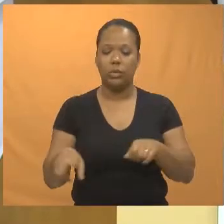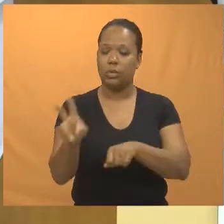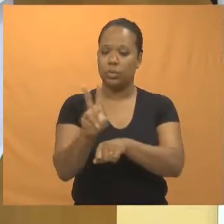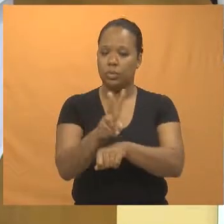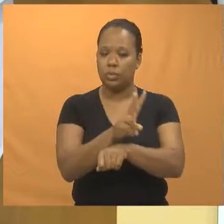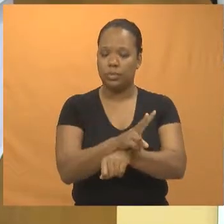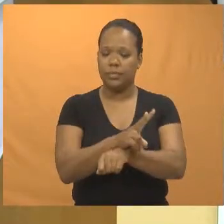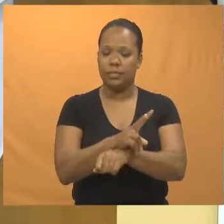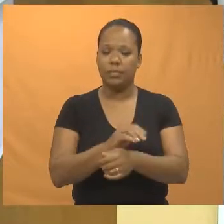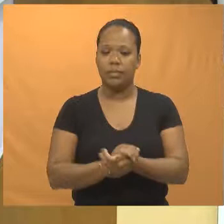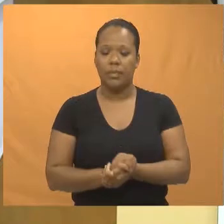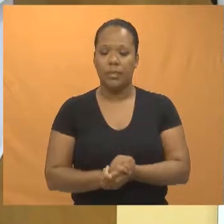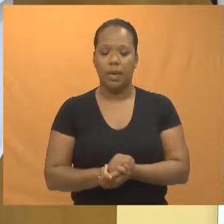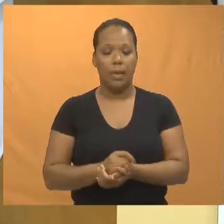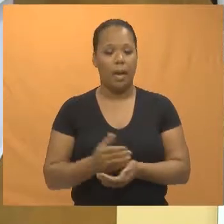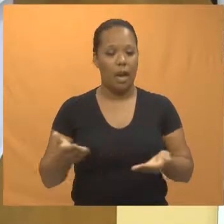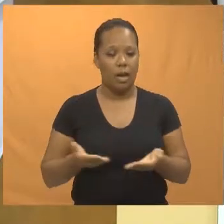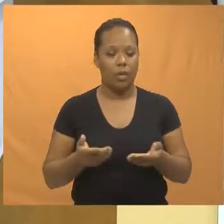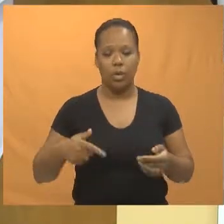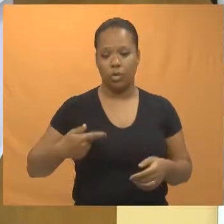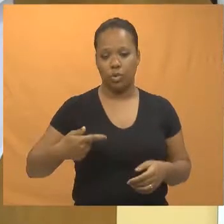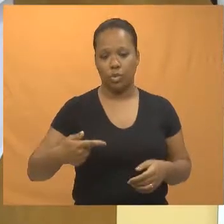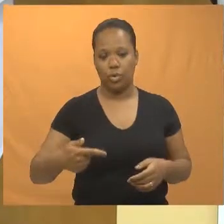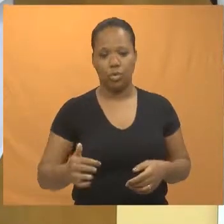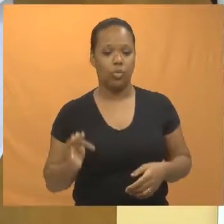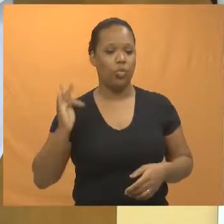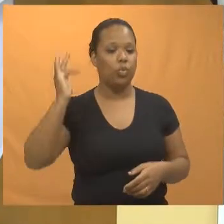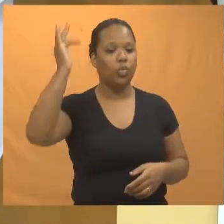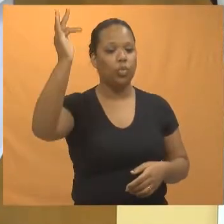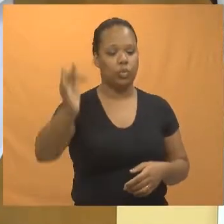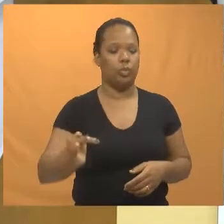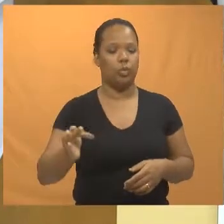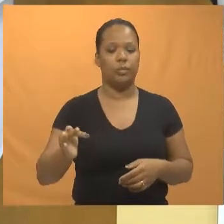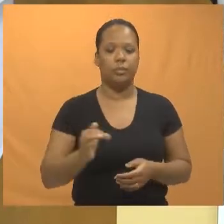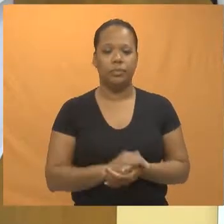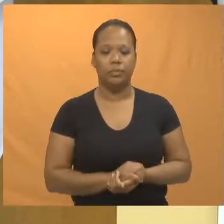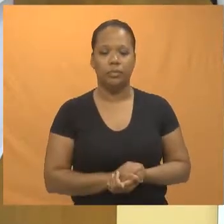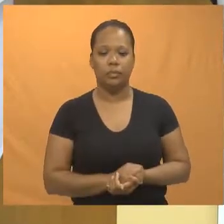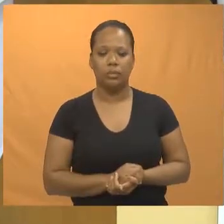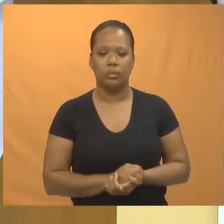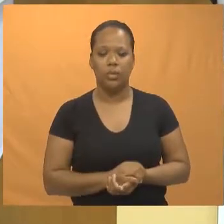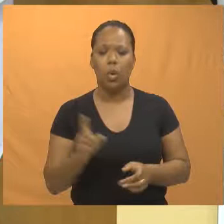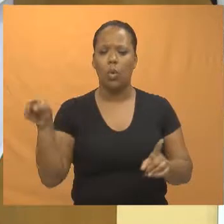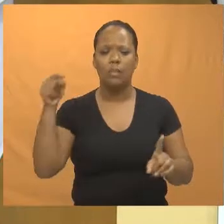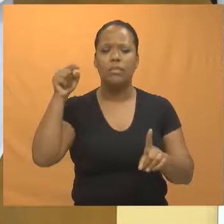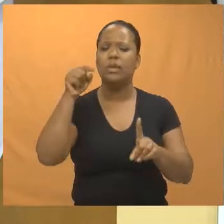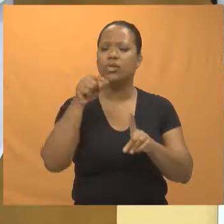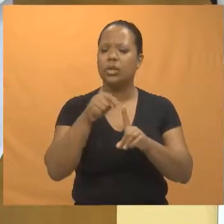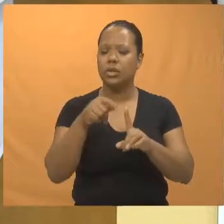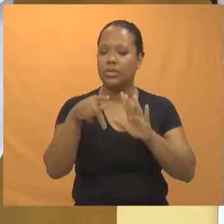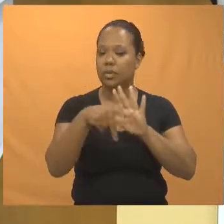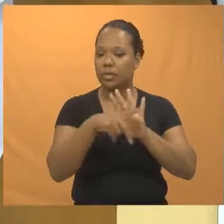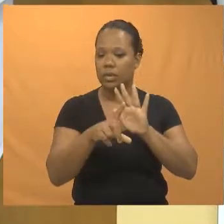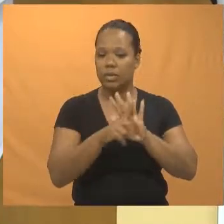preservá-lo para presentes e futuras gerações. É sobre o objetivo, e esse é o objetivo desse